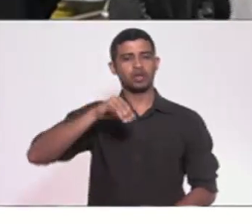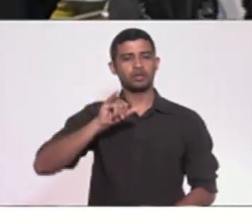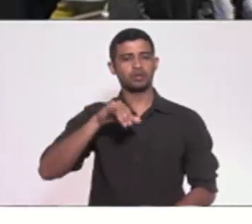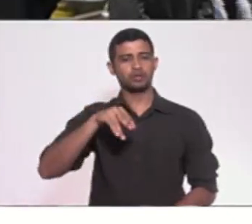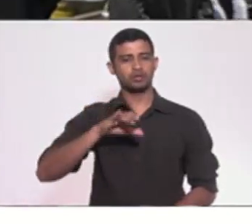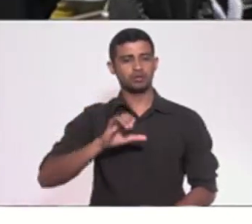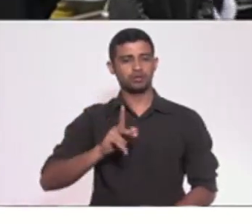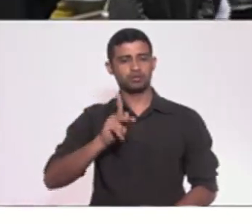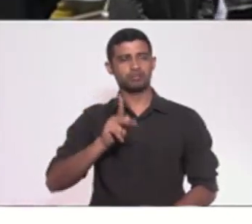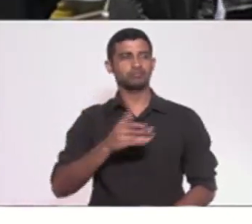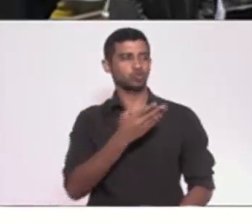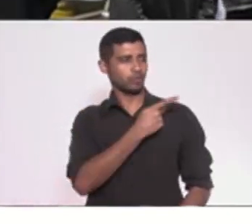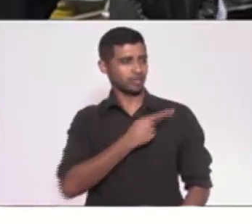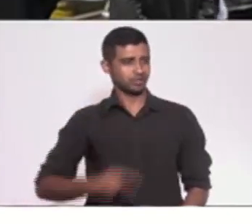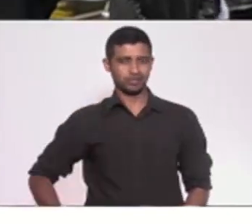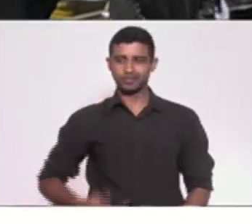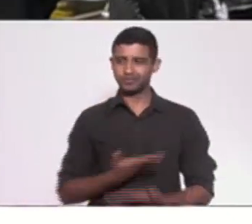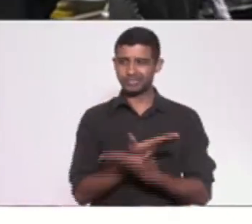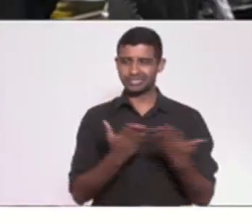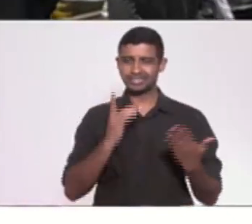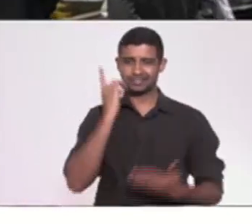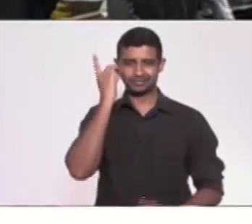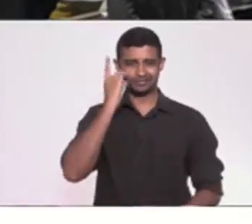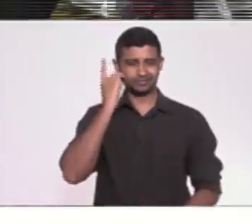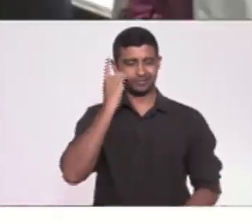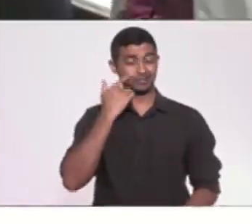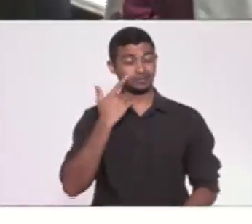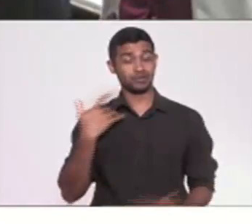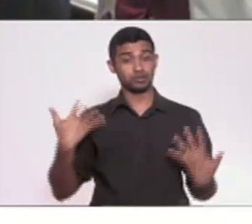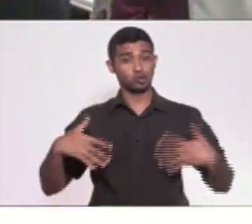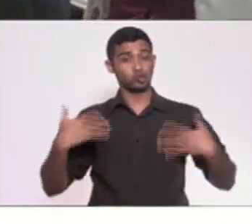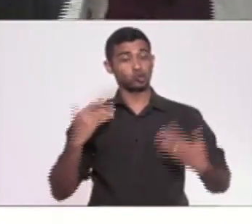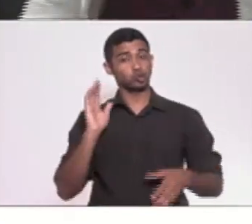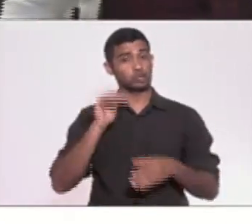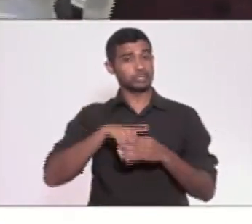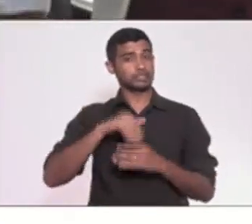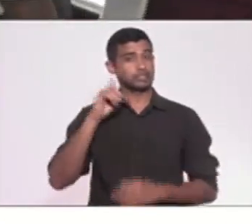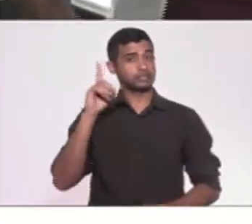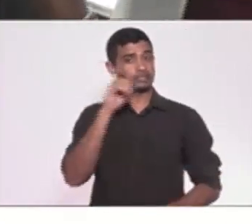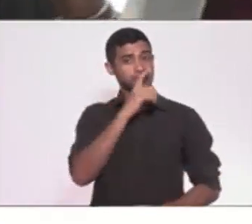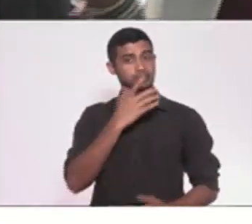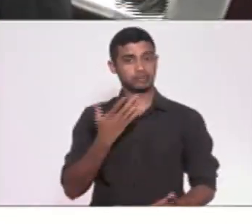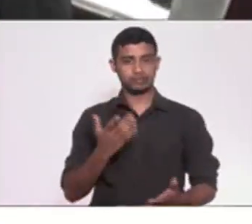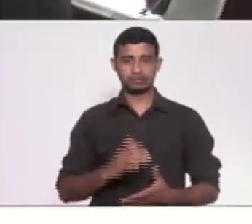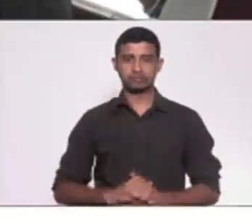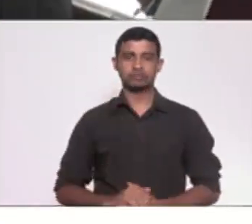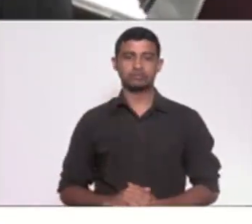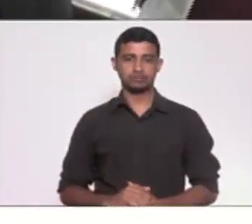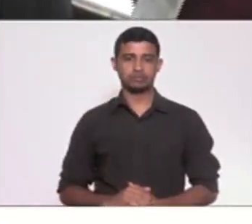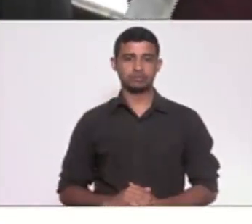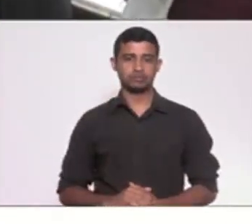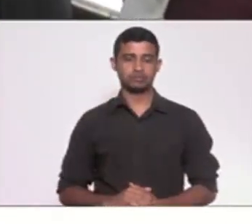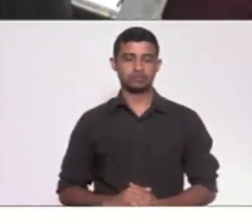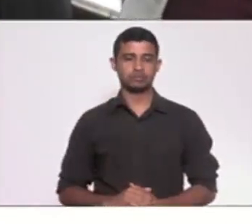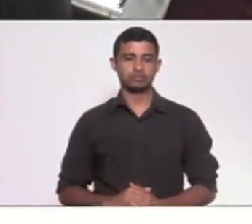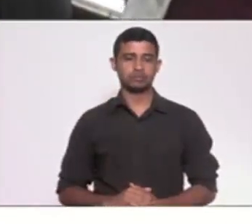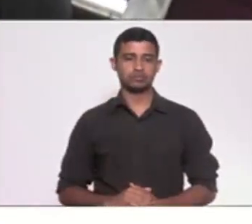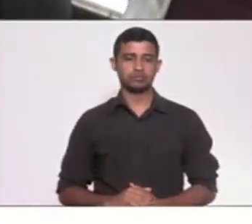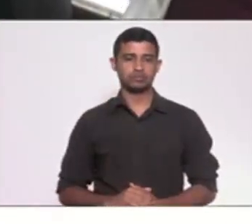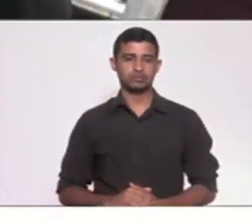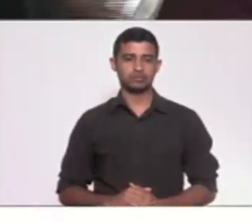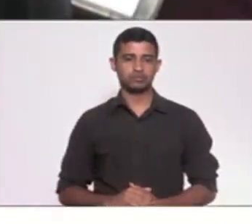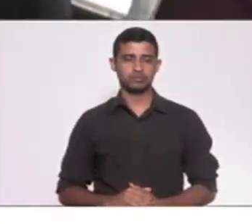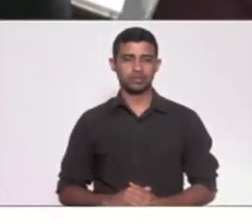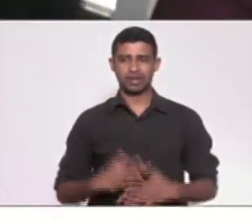Senhor presidente, senhores deputados, uma votação muito difícil, não há ninguém contente aqui. Não há